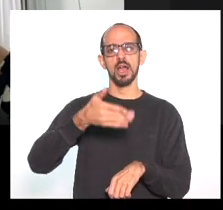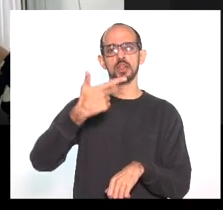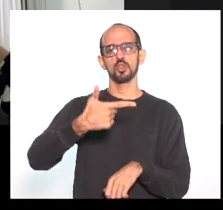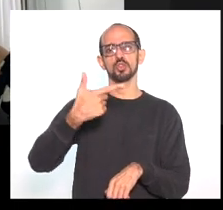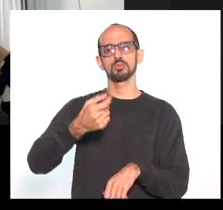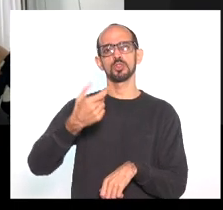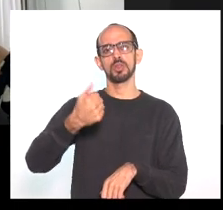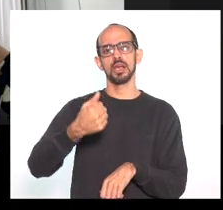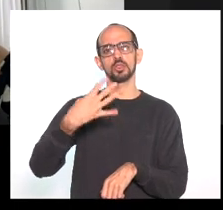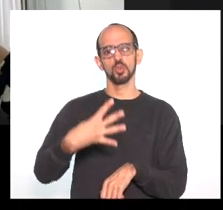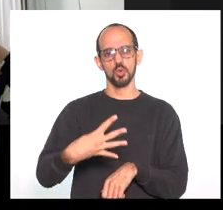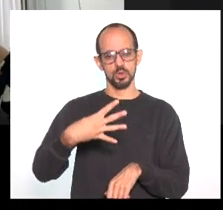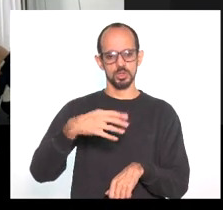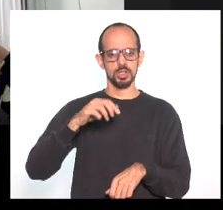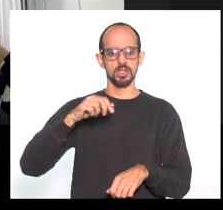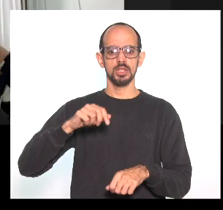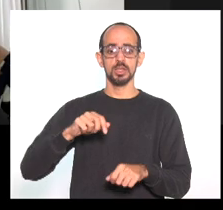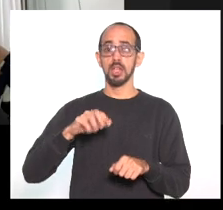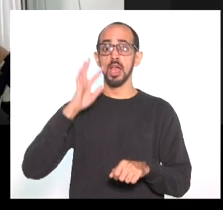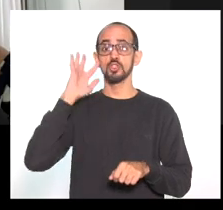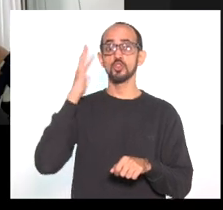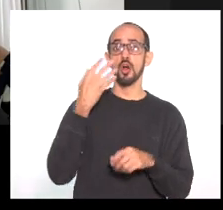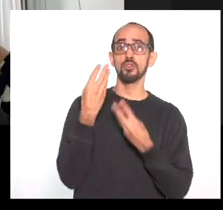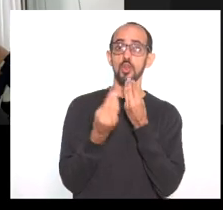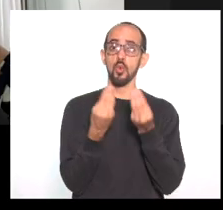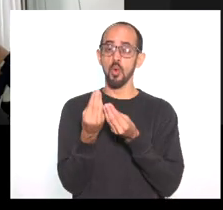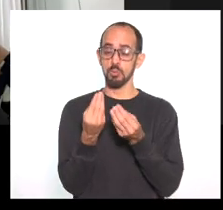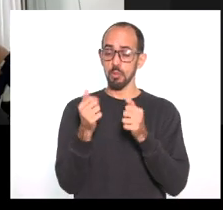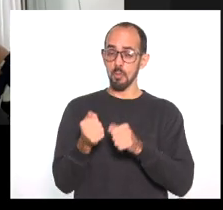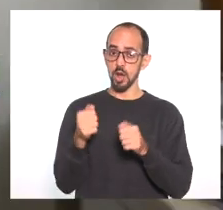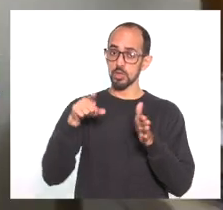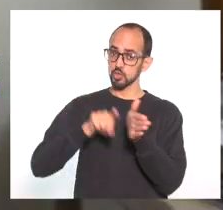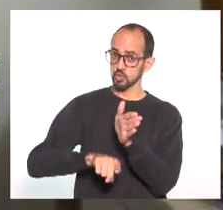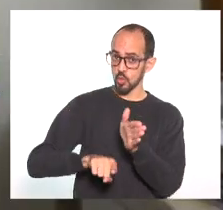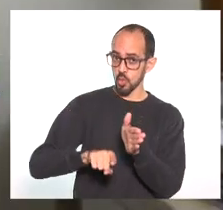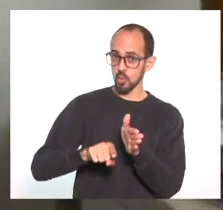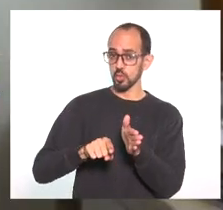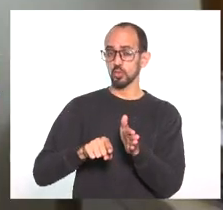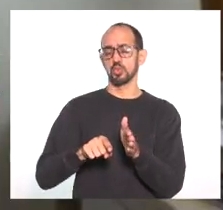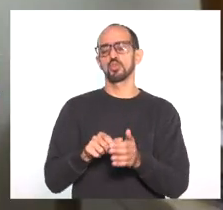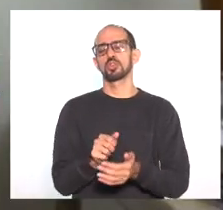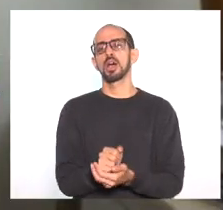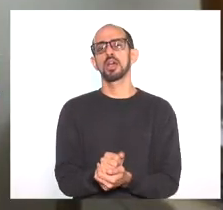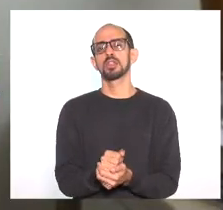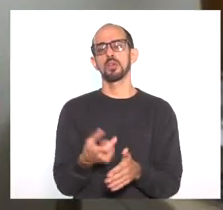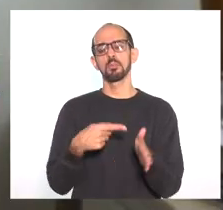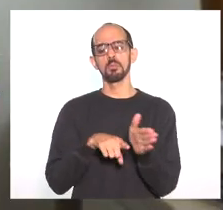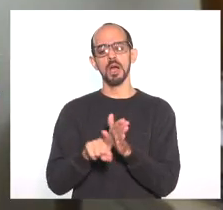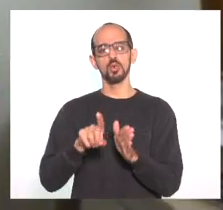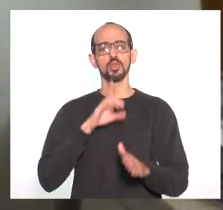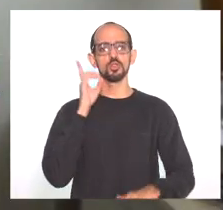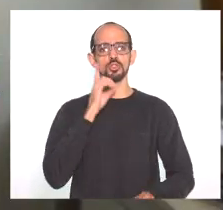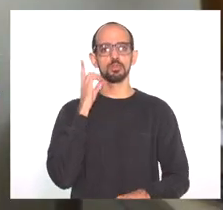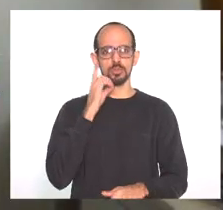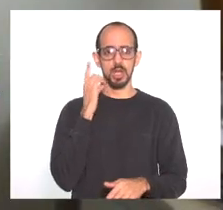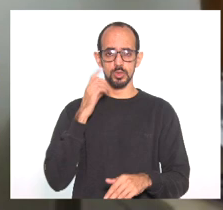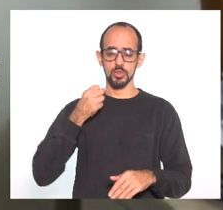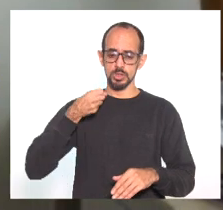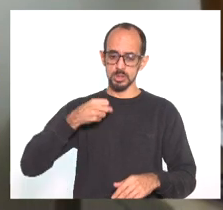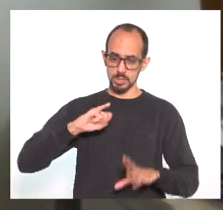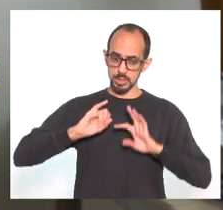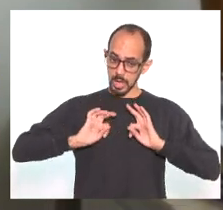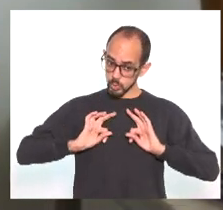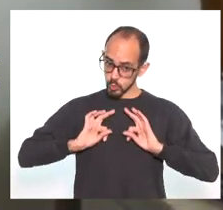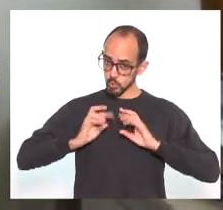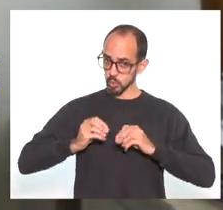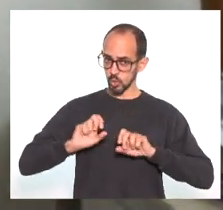da NP que define o que pode abater e como, né? Eu pergunto às senhoras e senhores deputados, se aí tá,